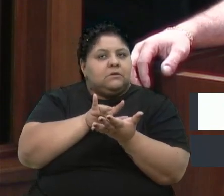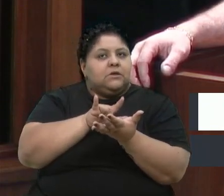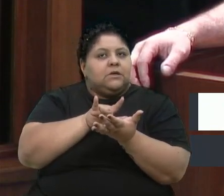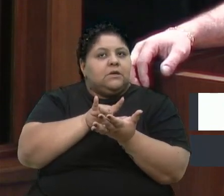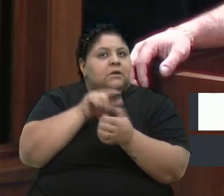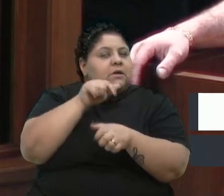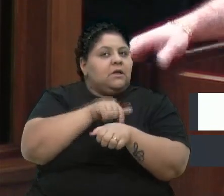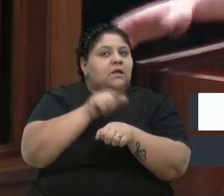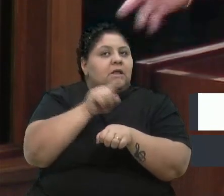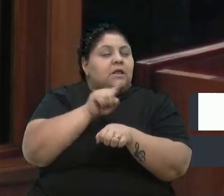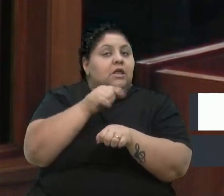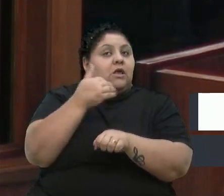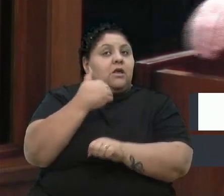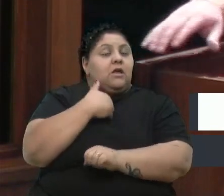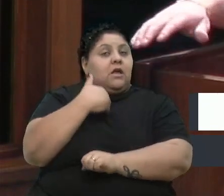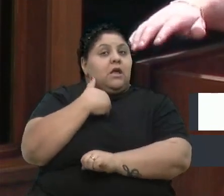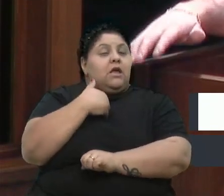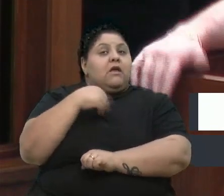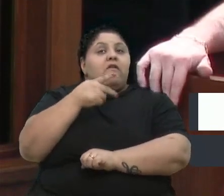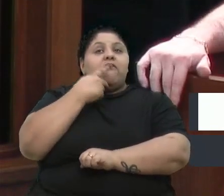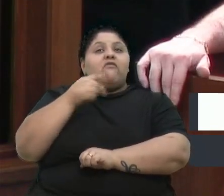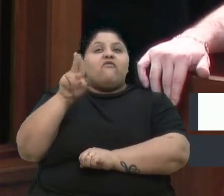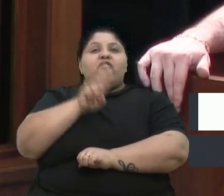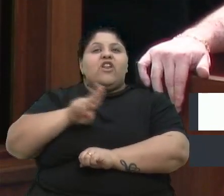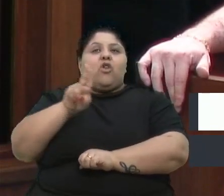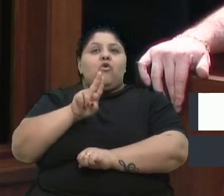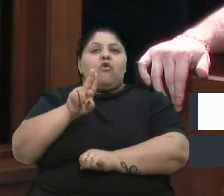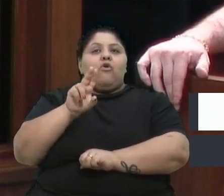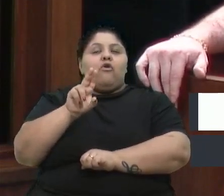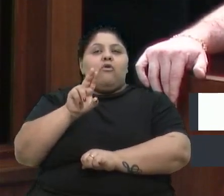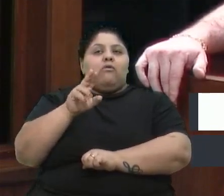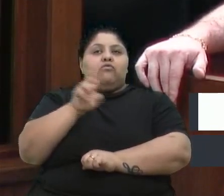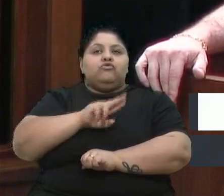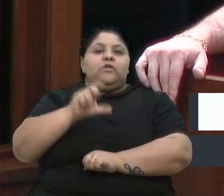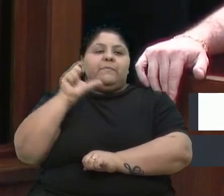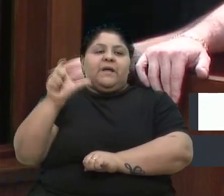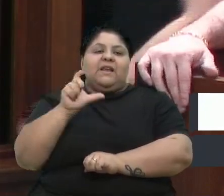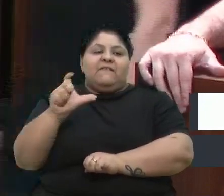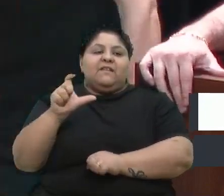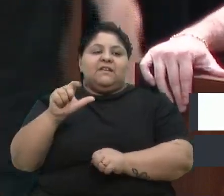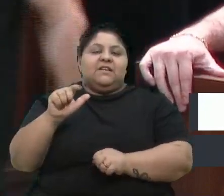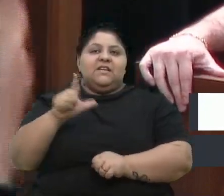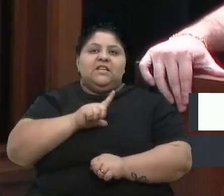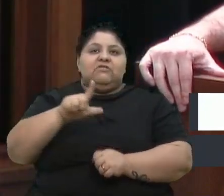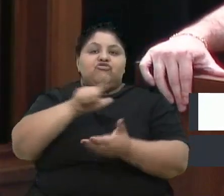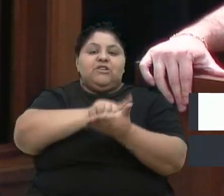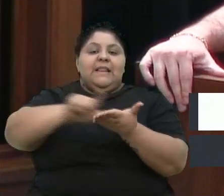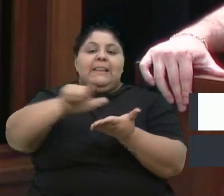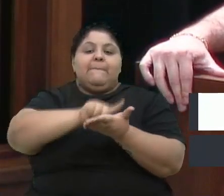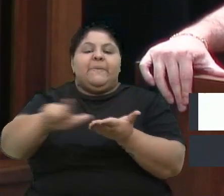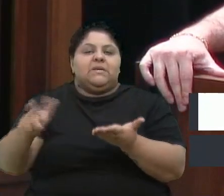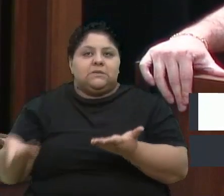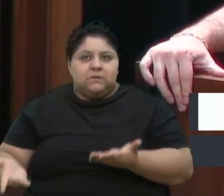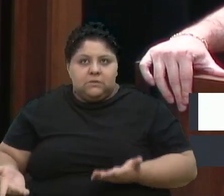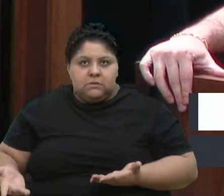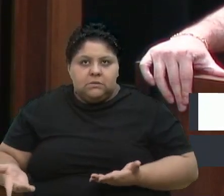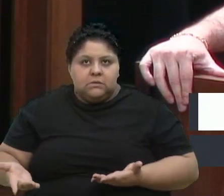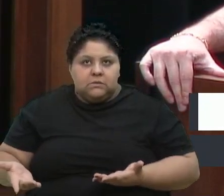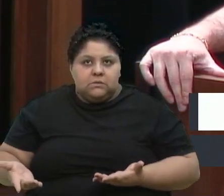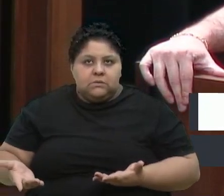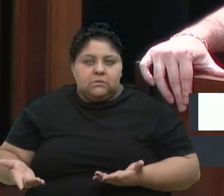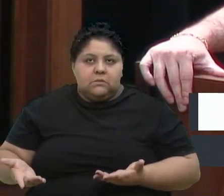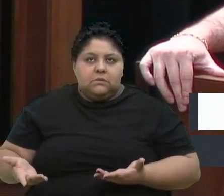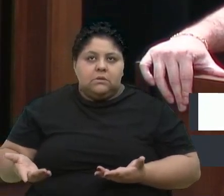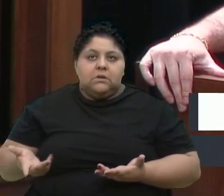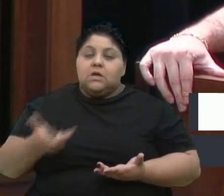este vereador usou o termo higienização, que nem a esquerda gosta de imputar nas pessoas. Em nenhum